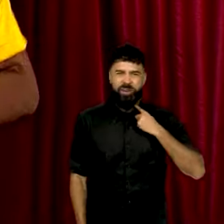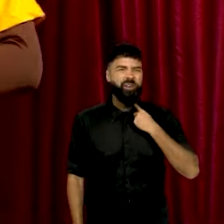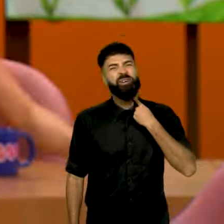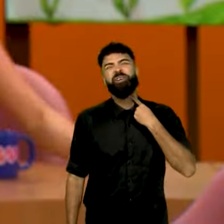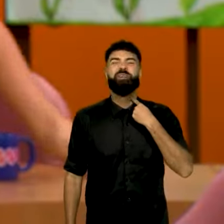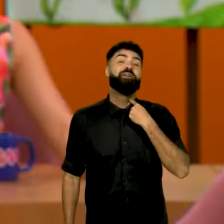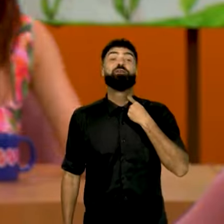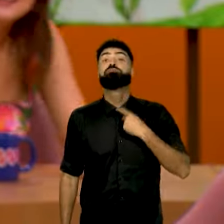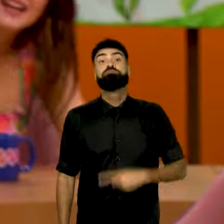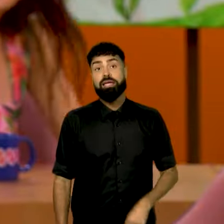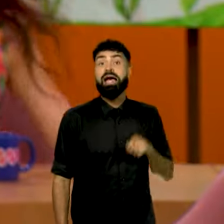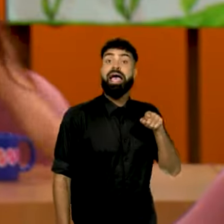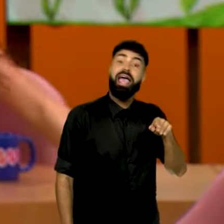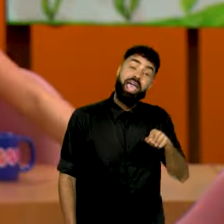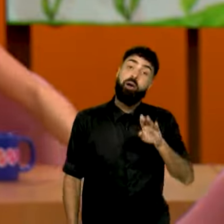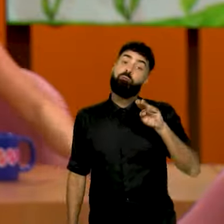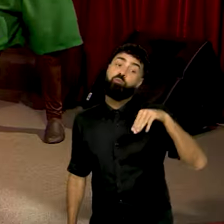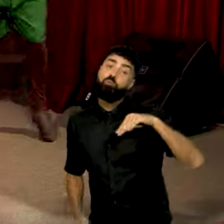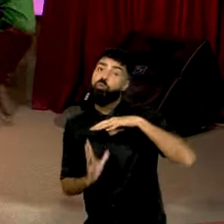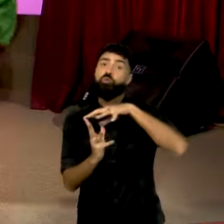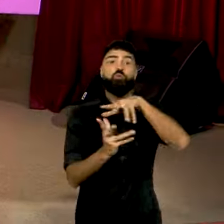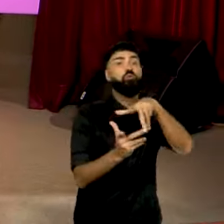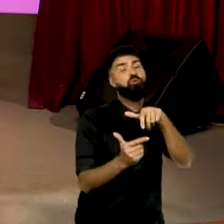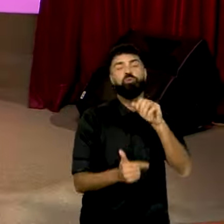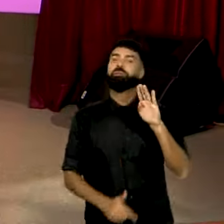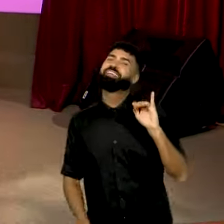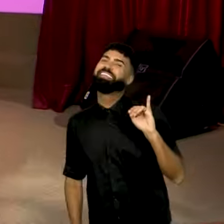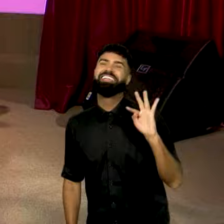Mundo Vita, lá na